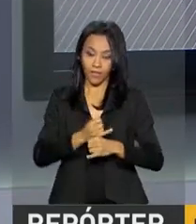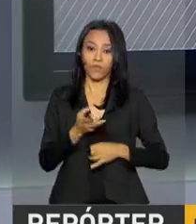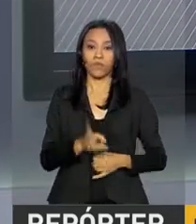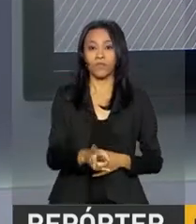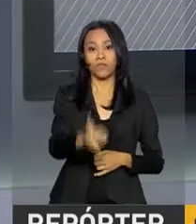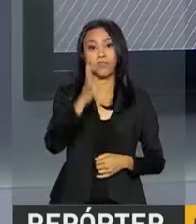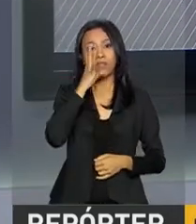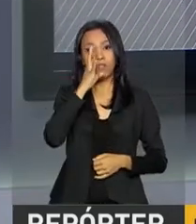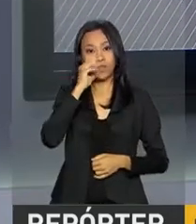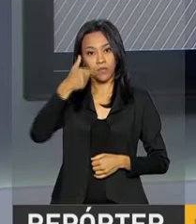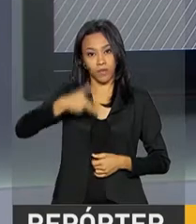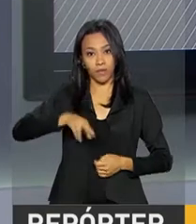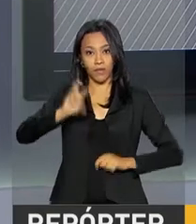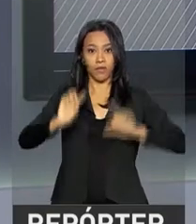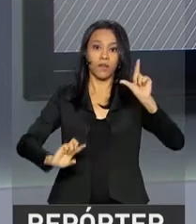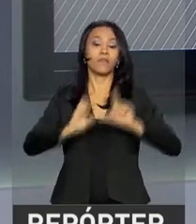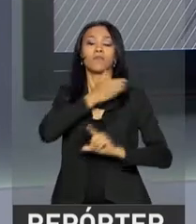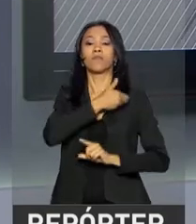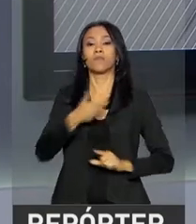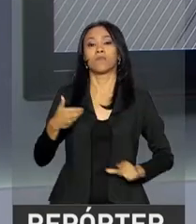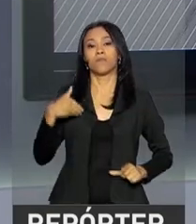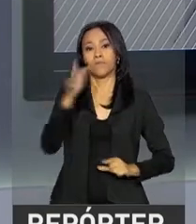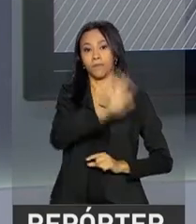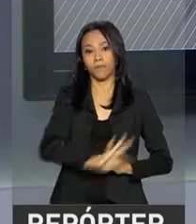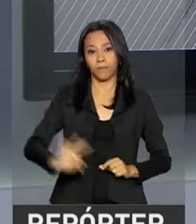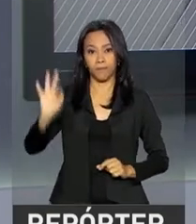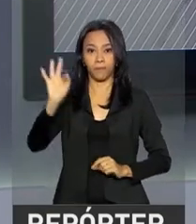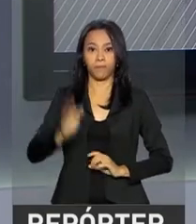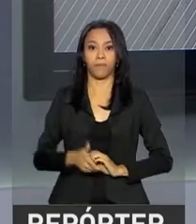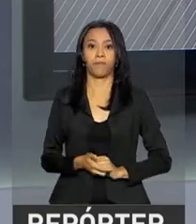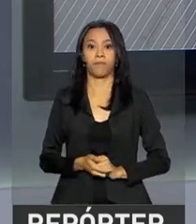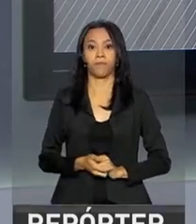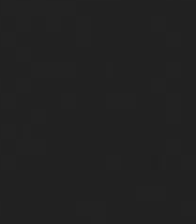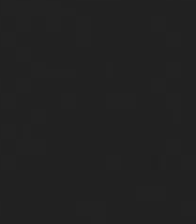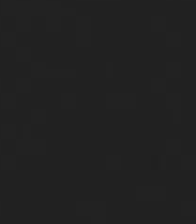continue com a gente na nbr a tv do governo federal